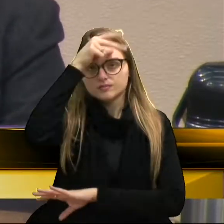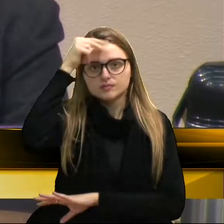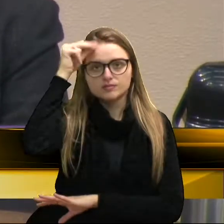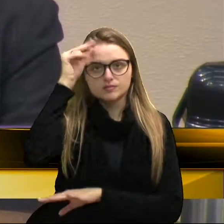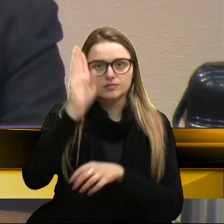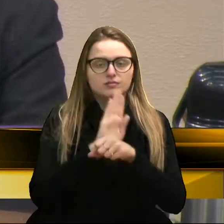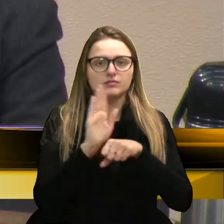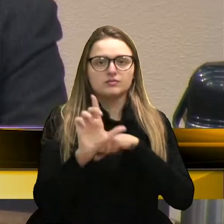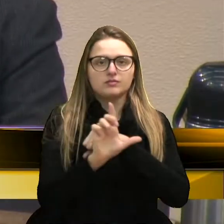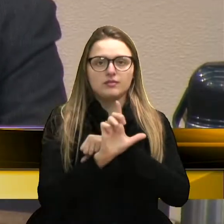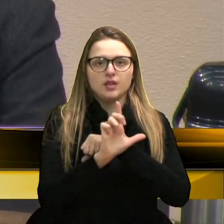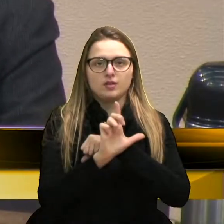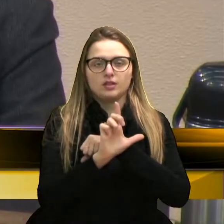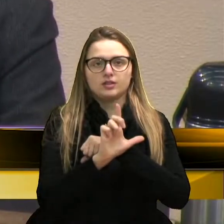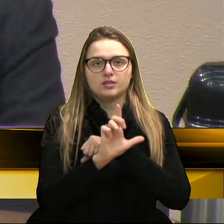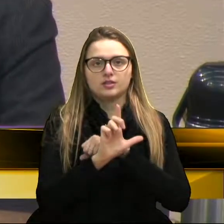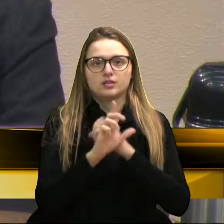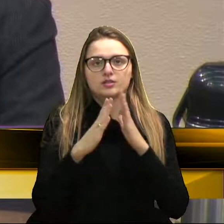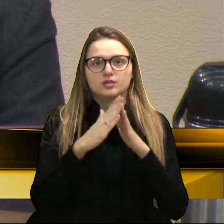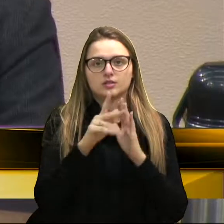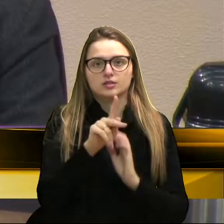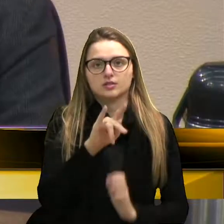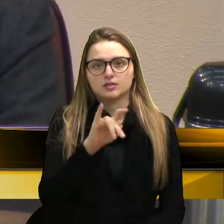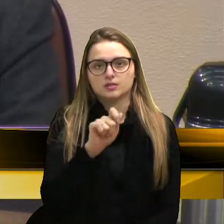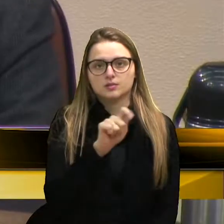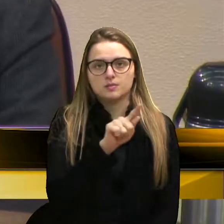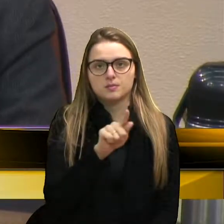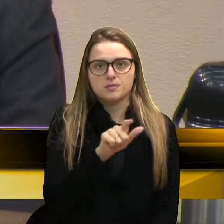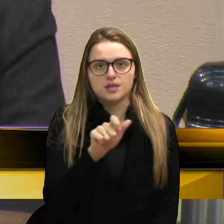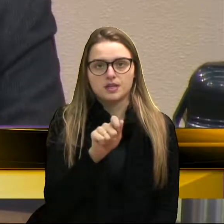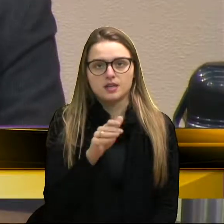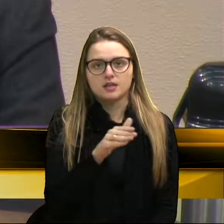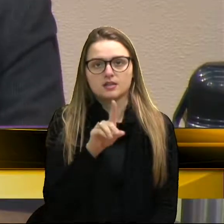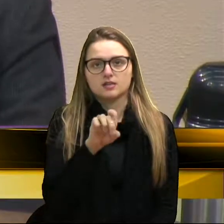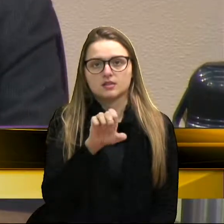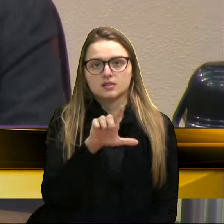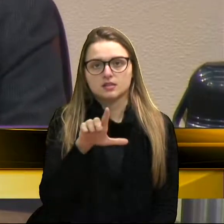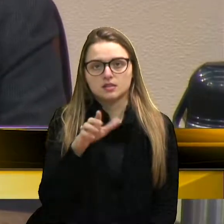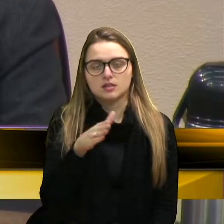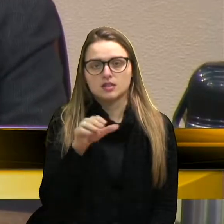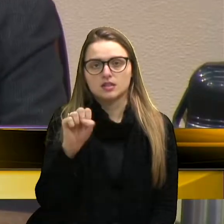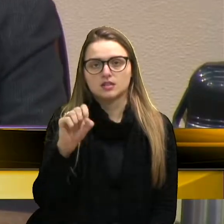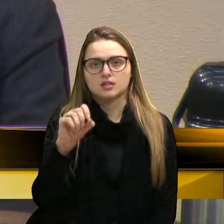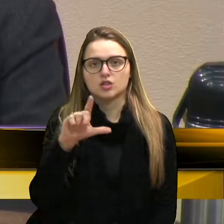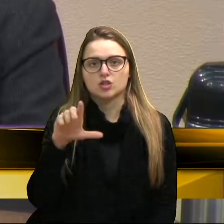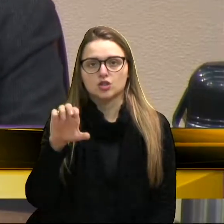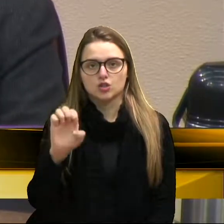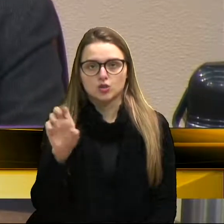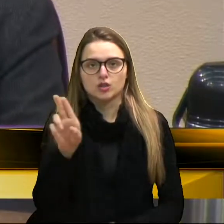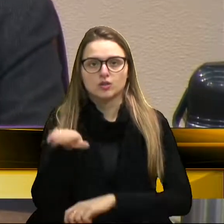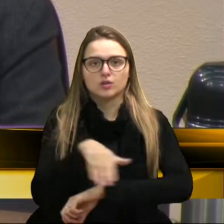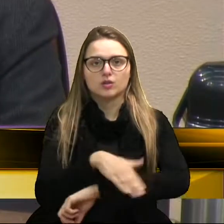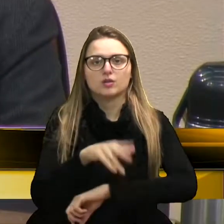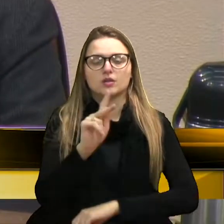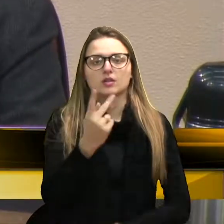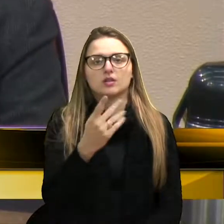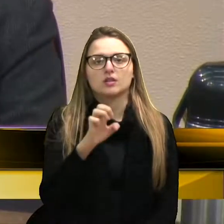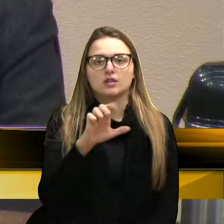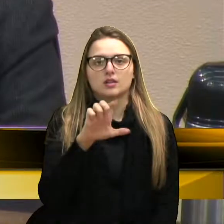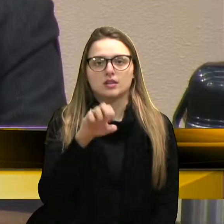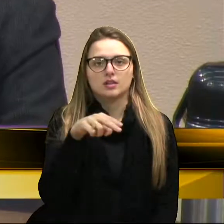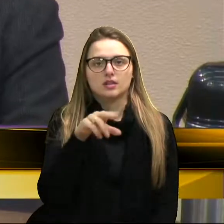do Loteamento Residencial Piazza del Sole, bairro São Luís, com o nome de rua Heleno Henrique